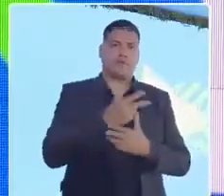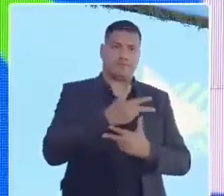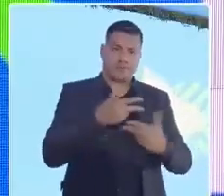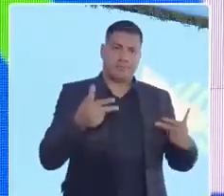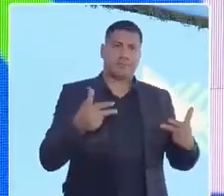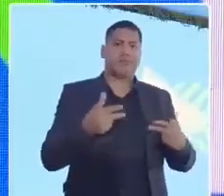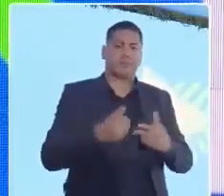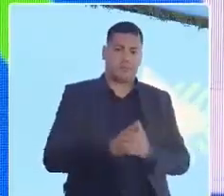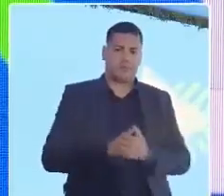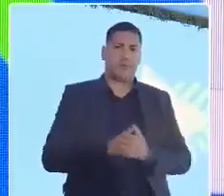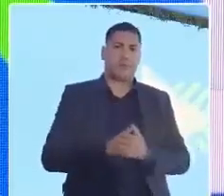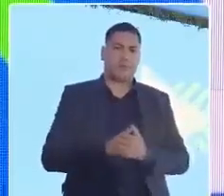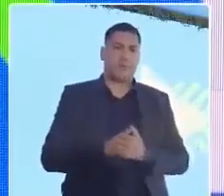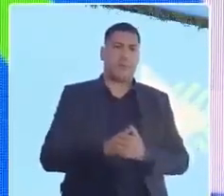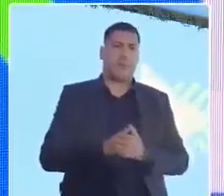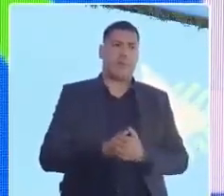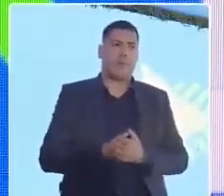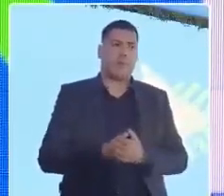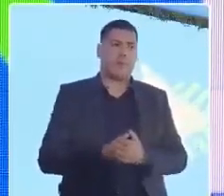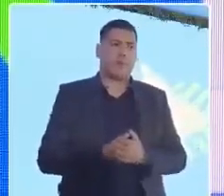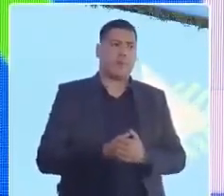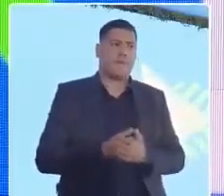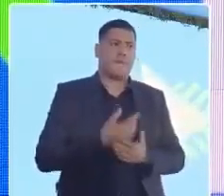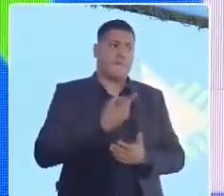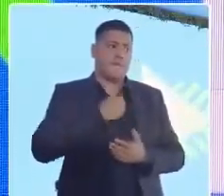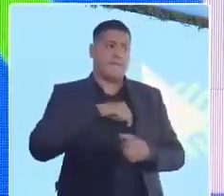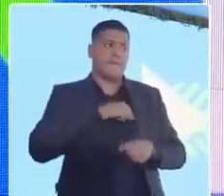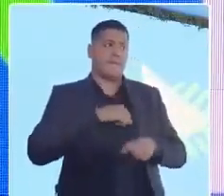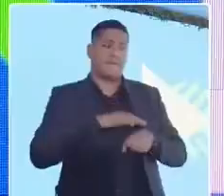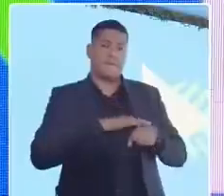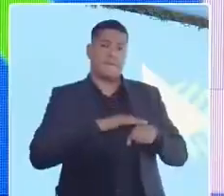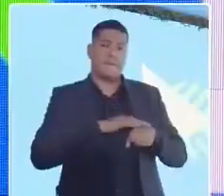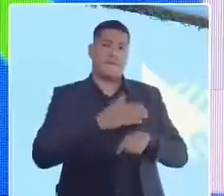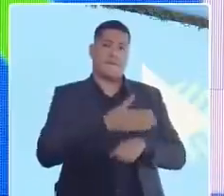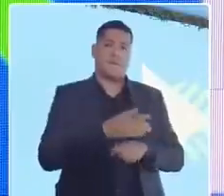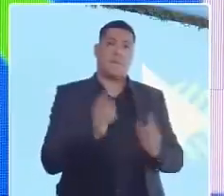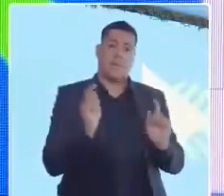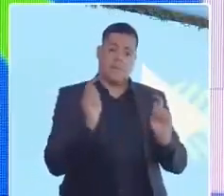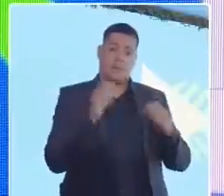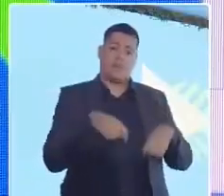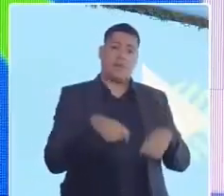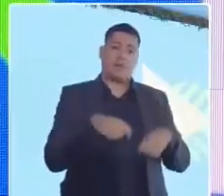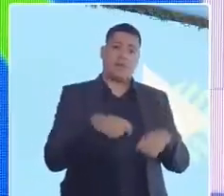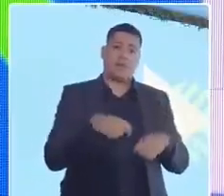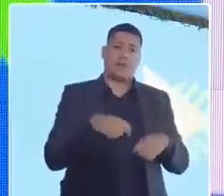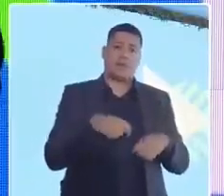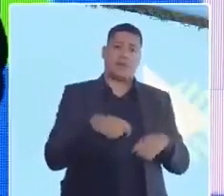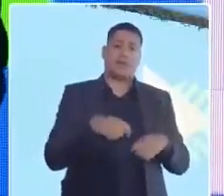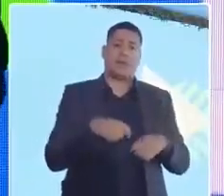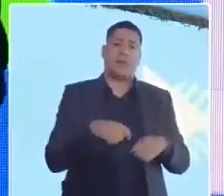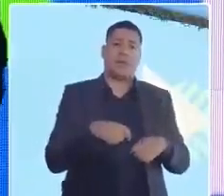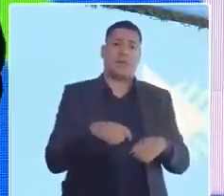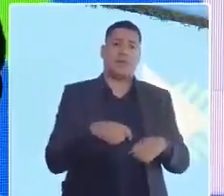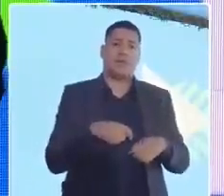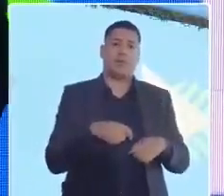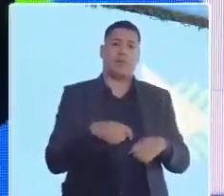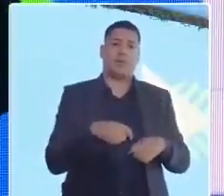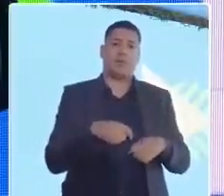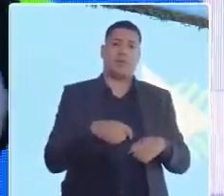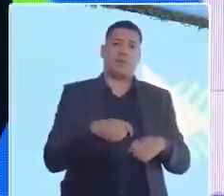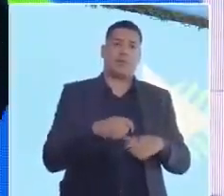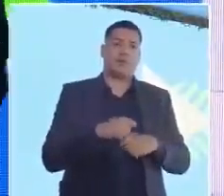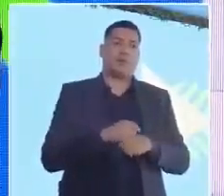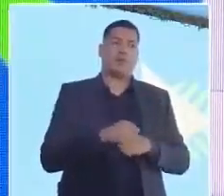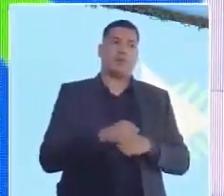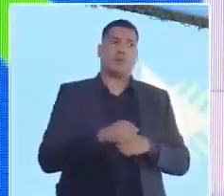falamos aqui Jorge Viana sobre isso sobre a capacidade vários aqui de serus grandes